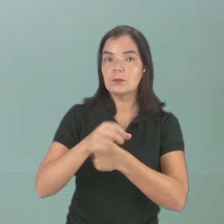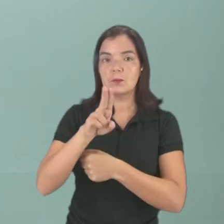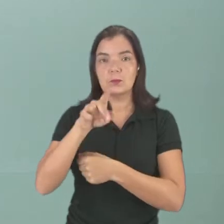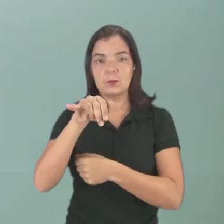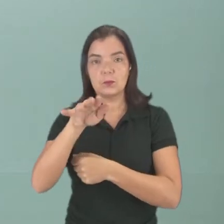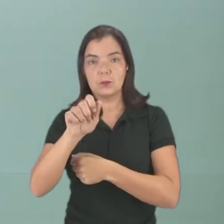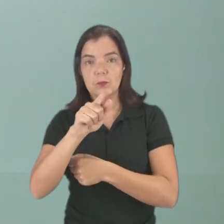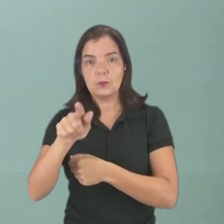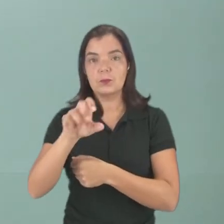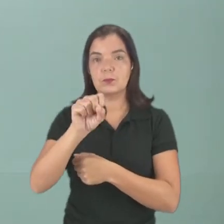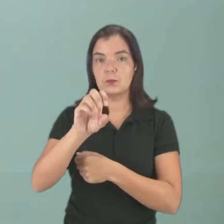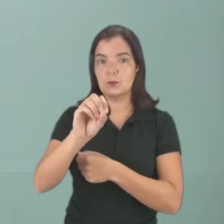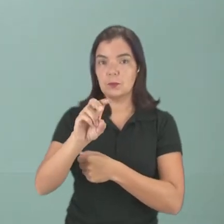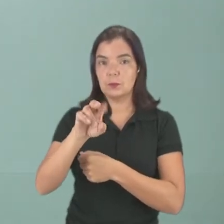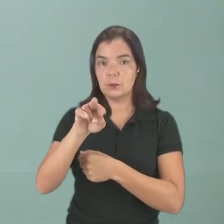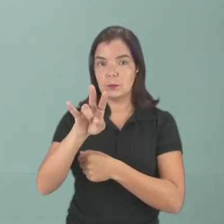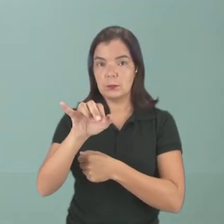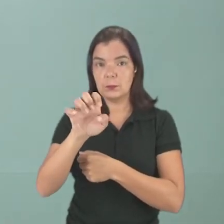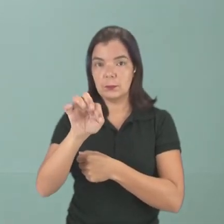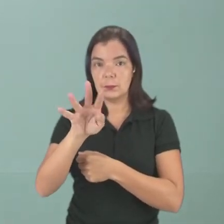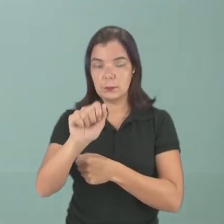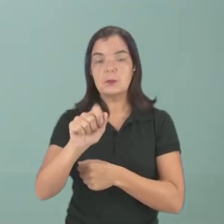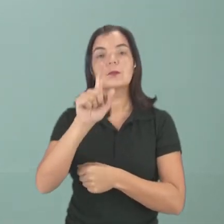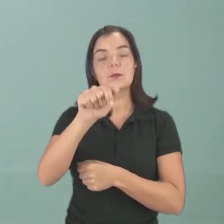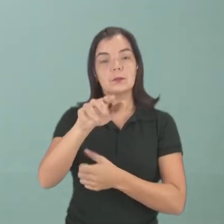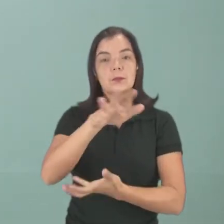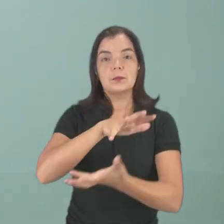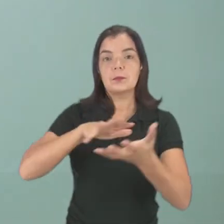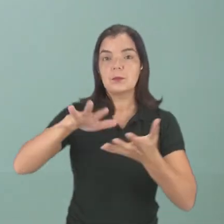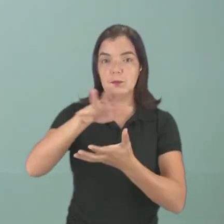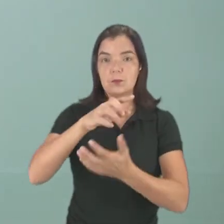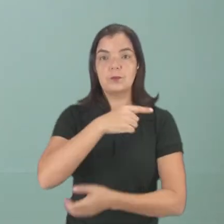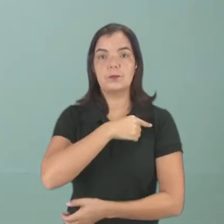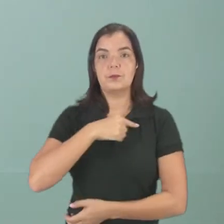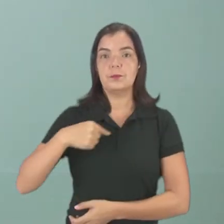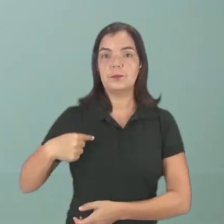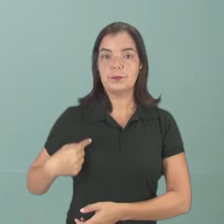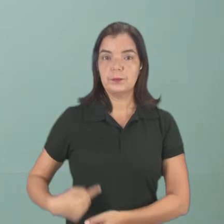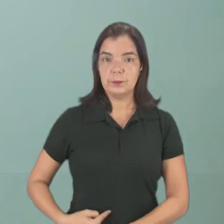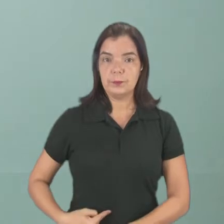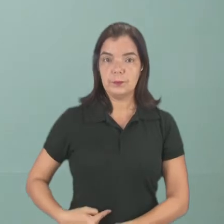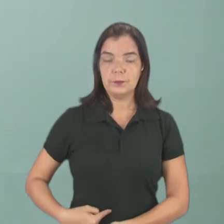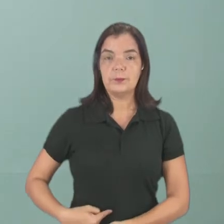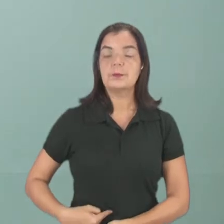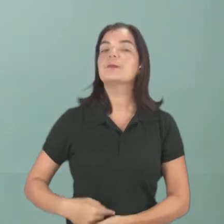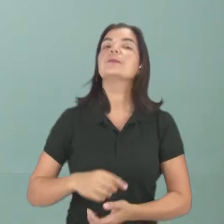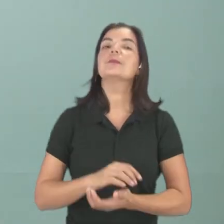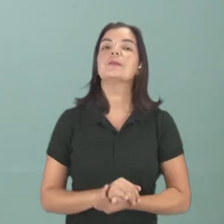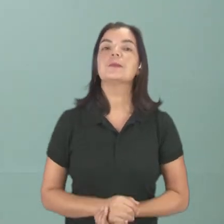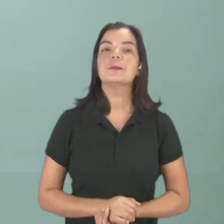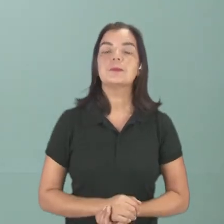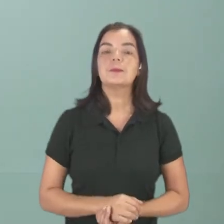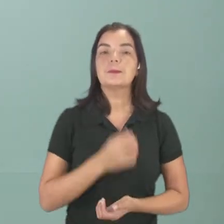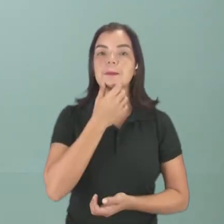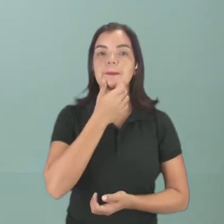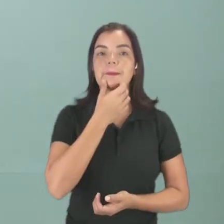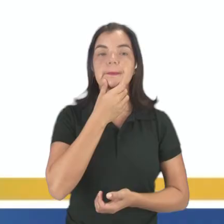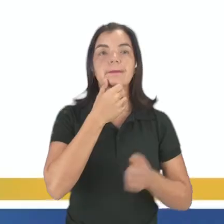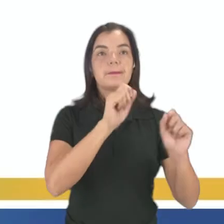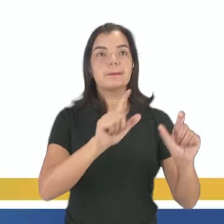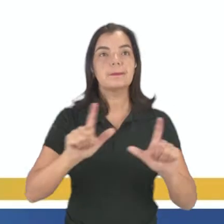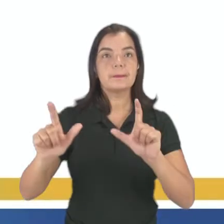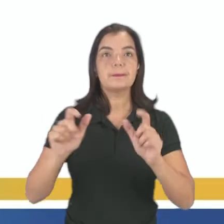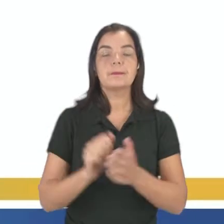União Soviética, que é a Revolução na China, ok, pessoal? Então vamos lá.